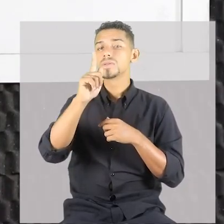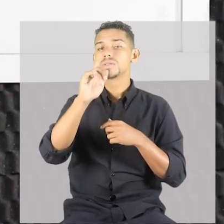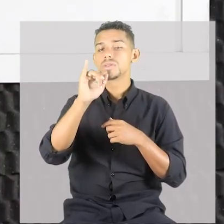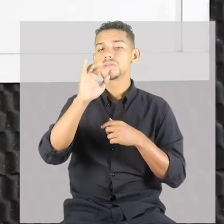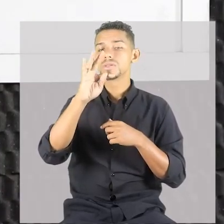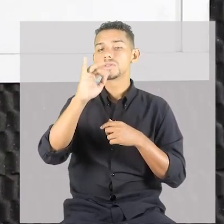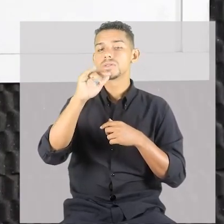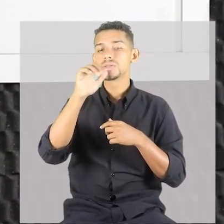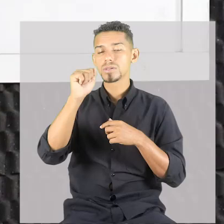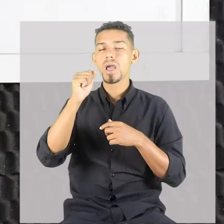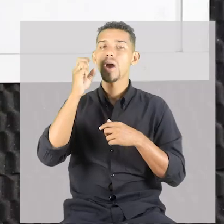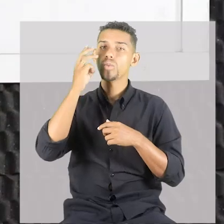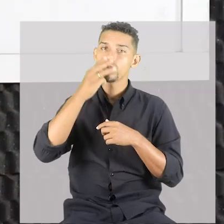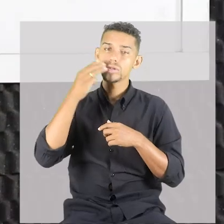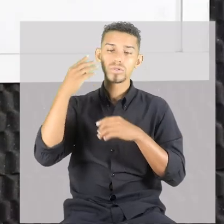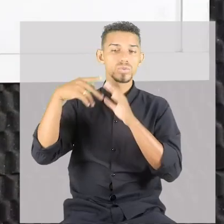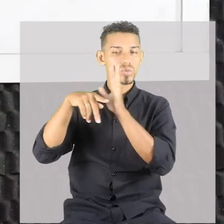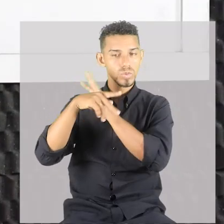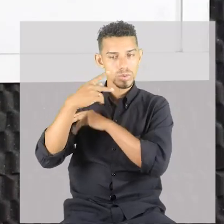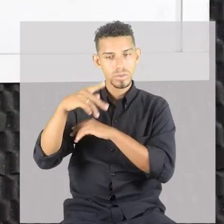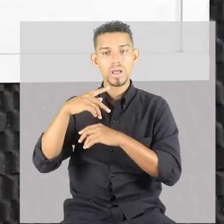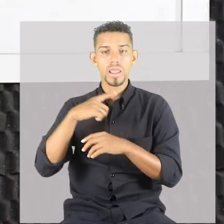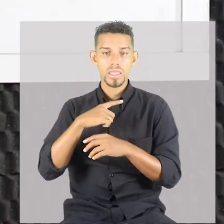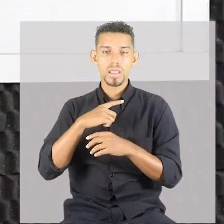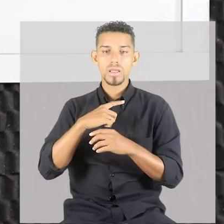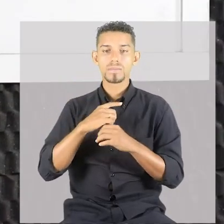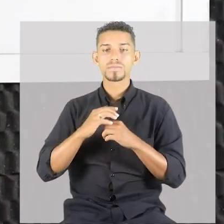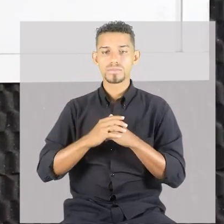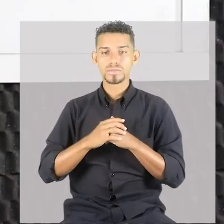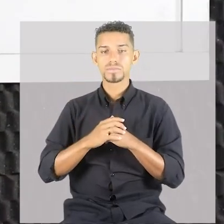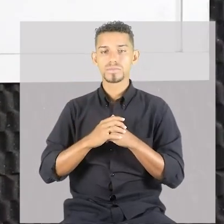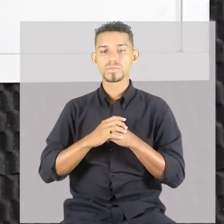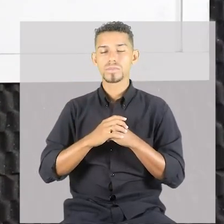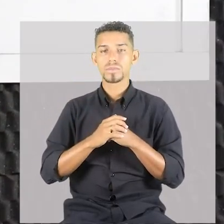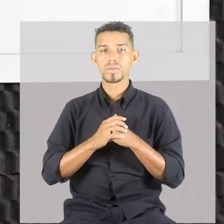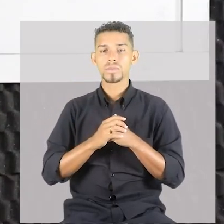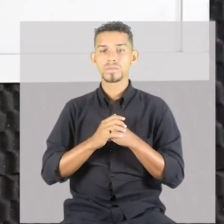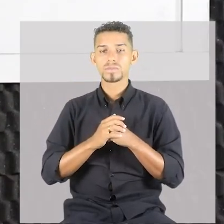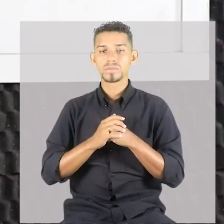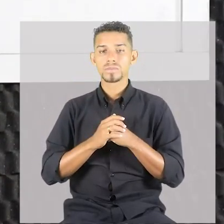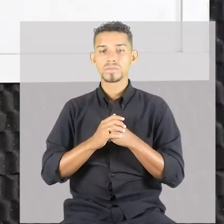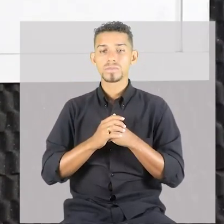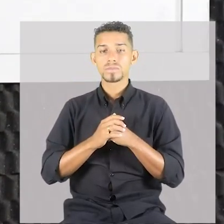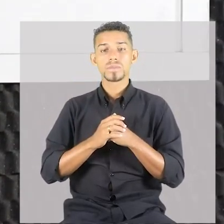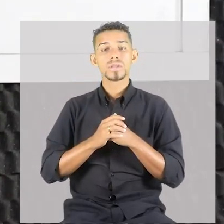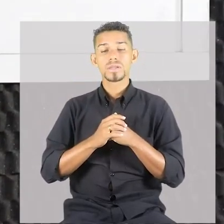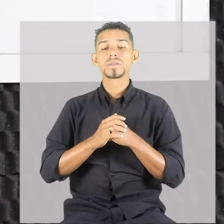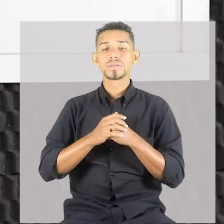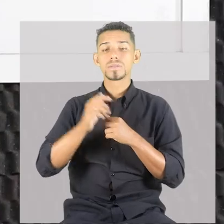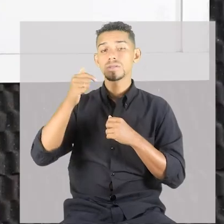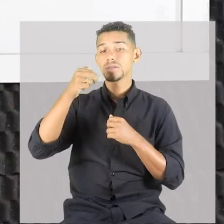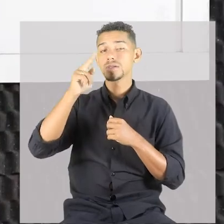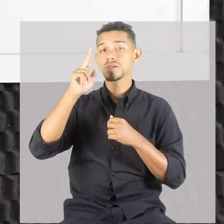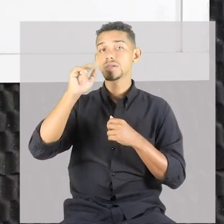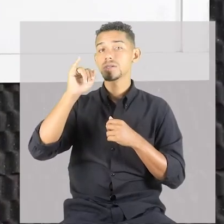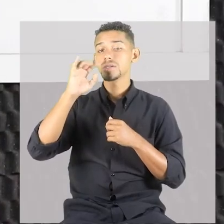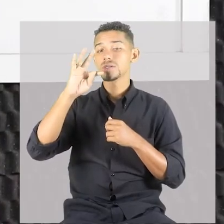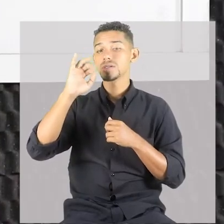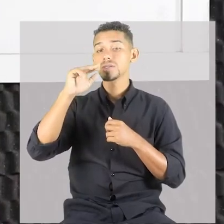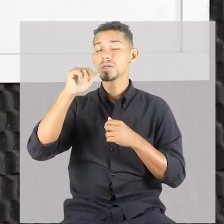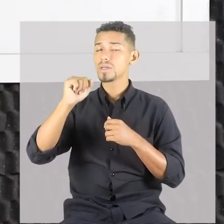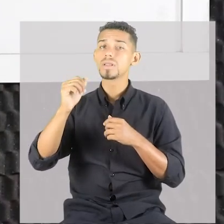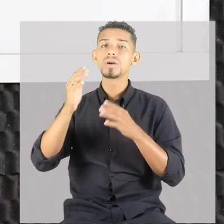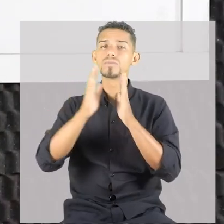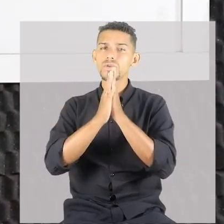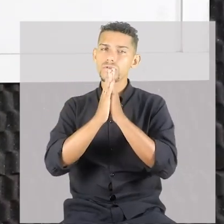Um açúcar, glicídio, também é um polissacarídeo, certo? Essa quitina, por favor, gente, anota